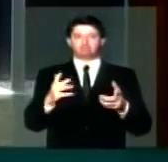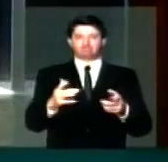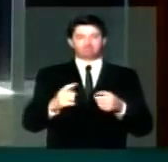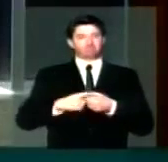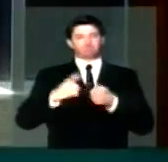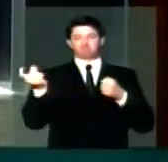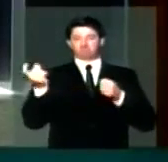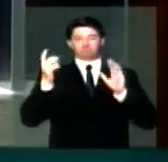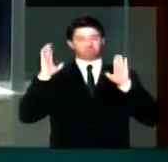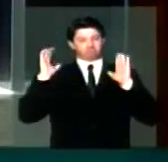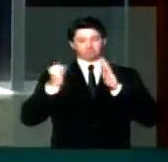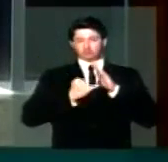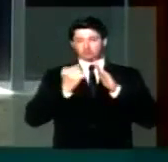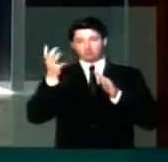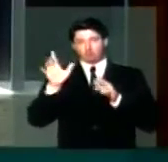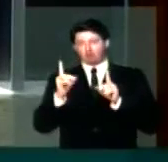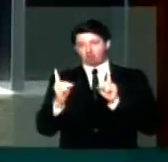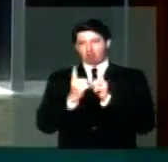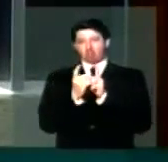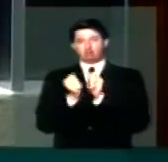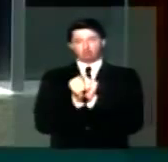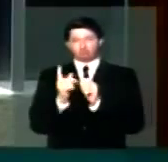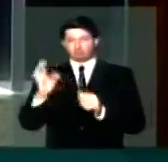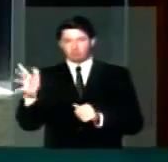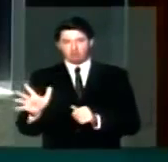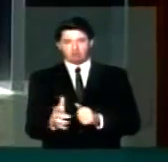romper com essa instituição.